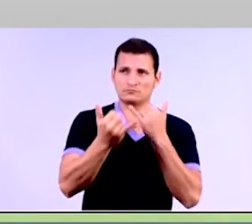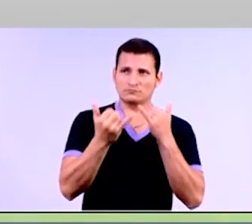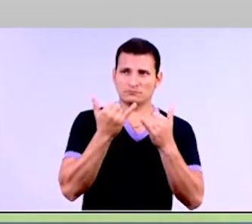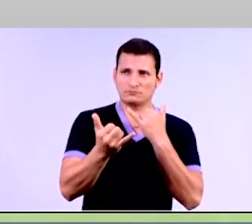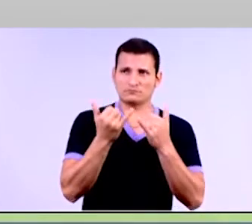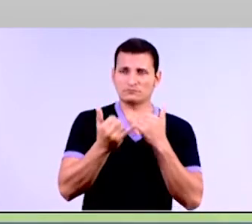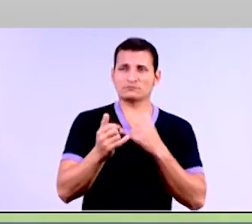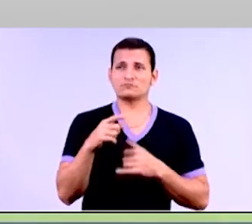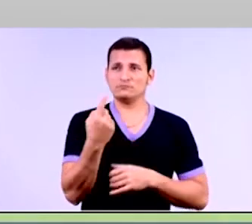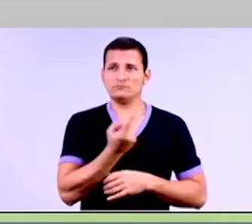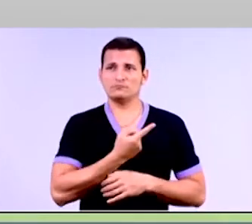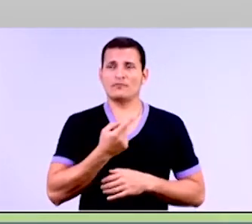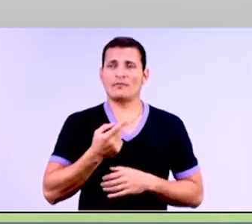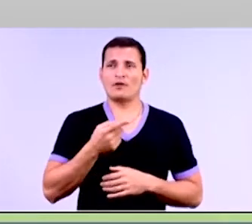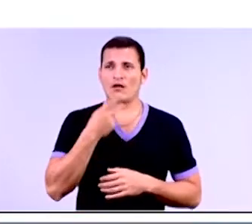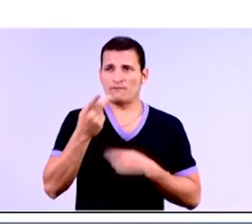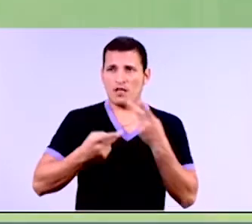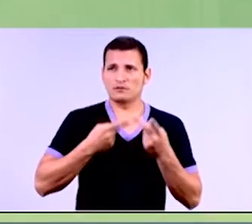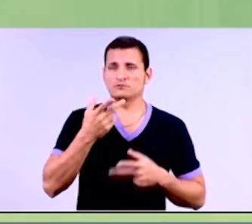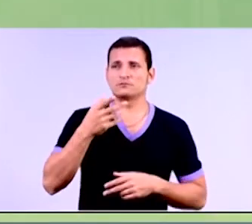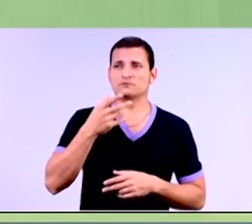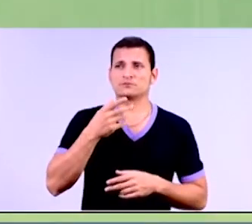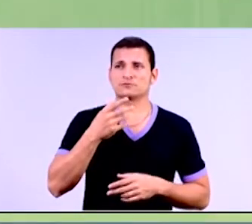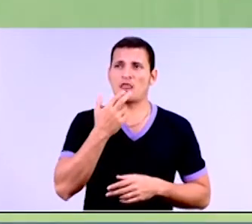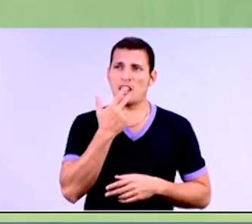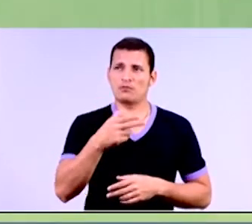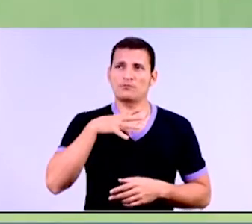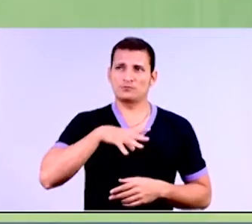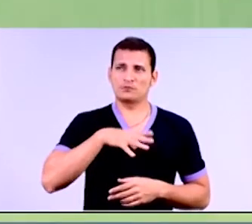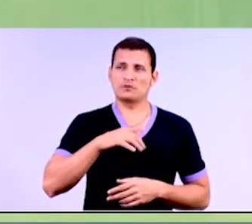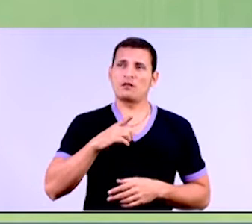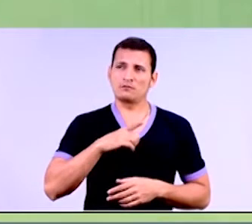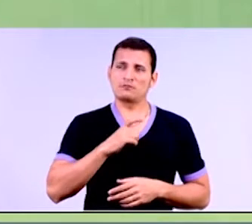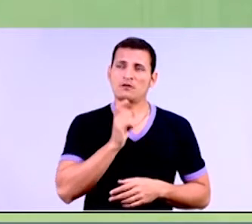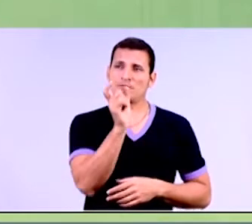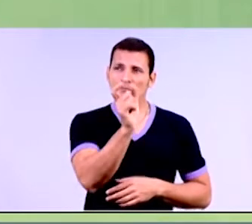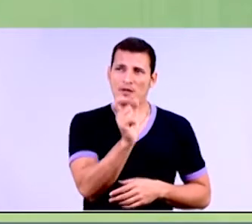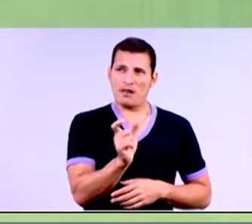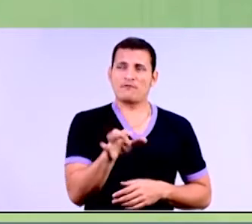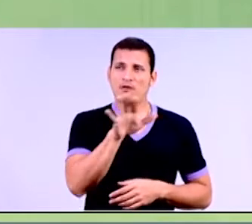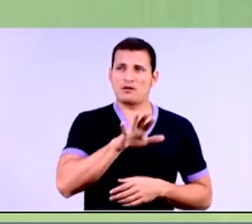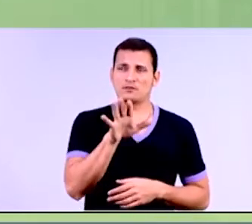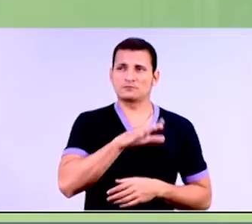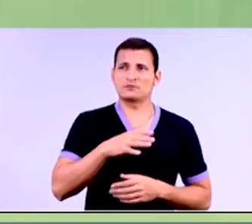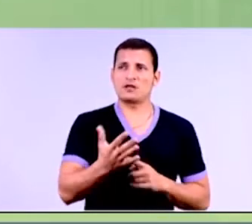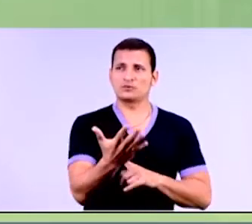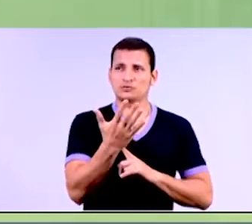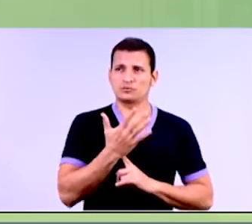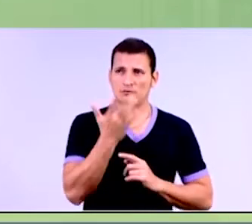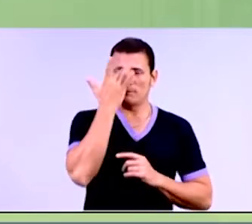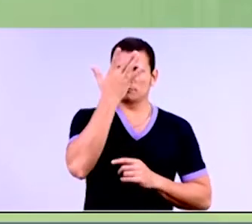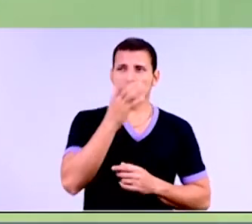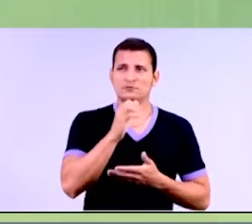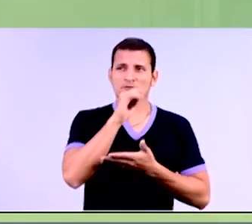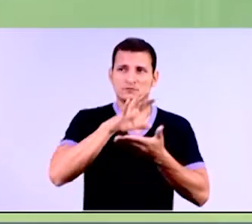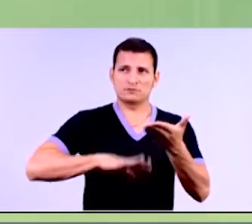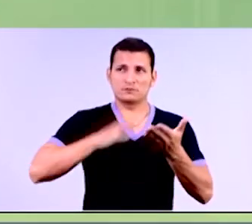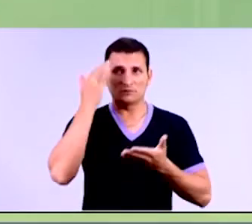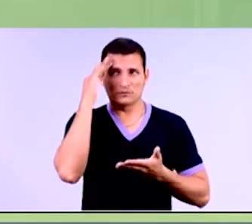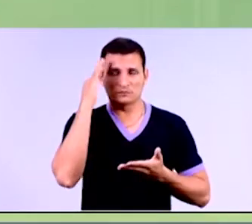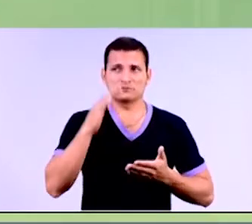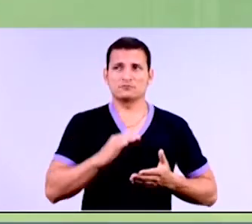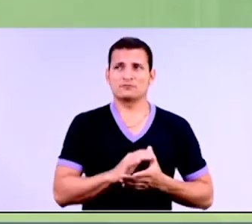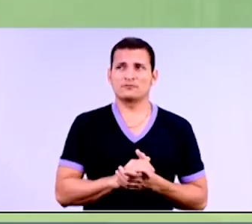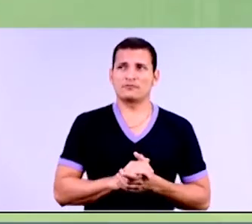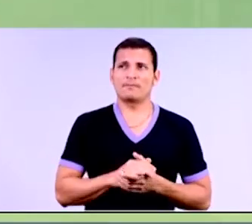falantes da língua portuguesa, é que existem essas palavras e isso ajuda muito, facilita muito a compreensão de um texto.